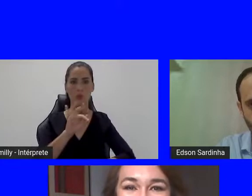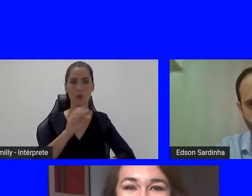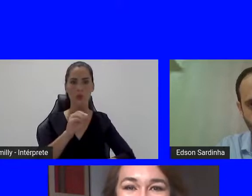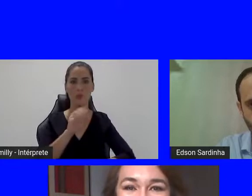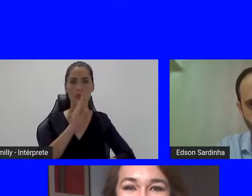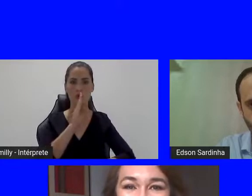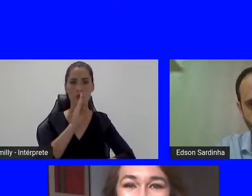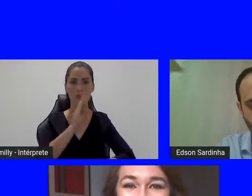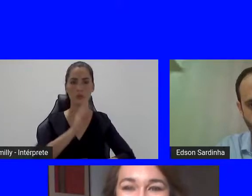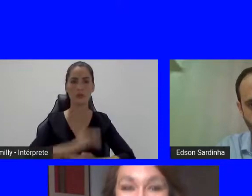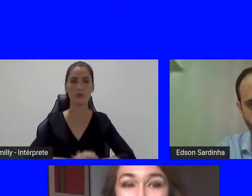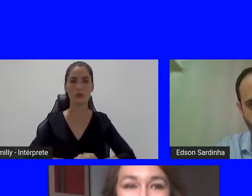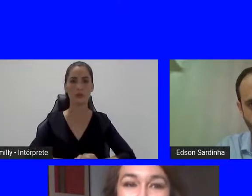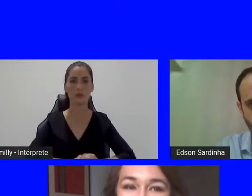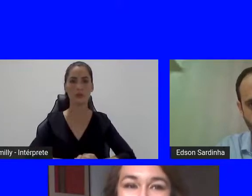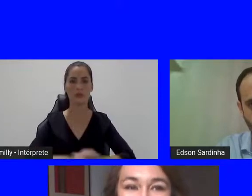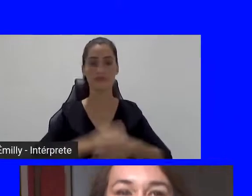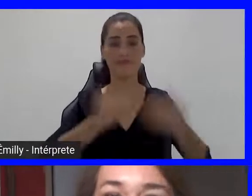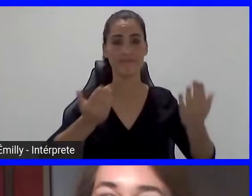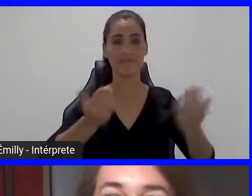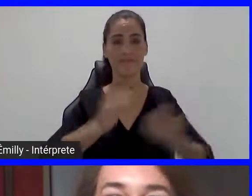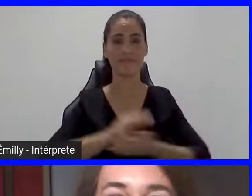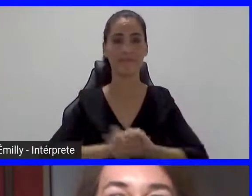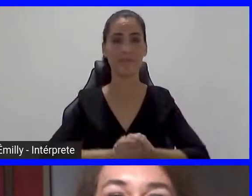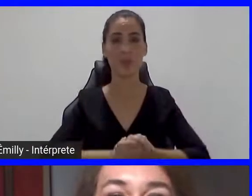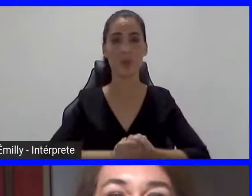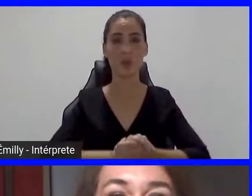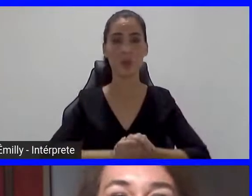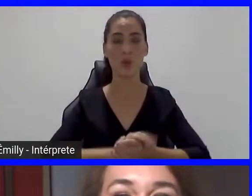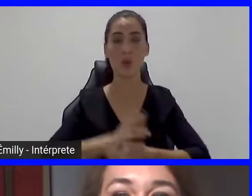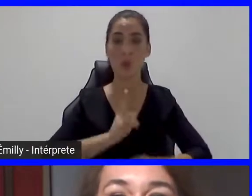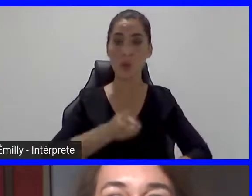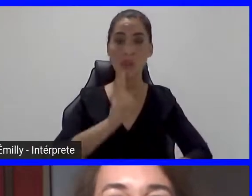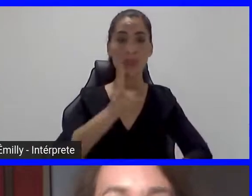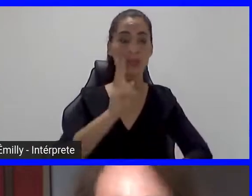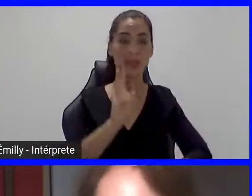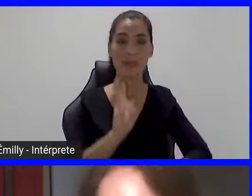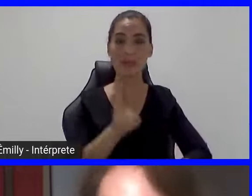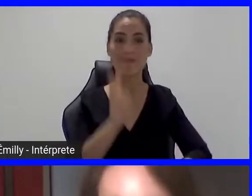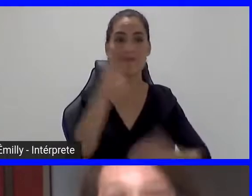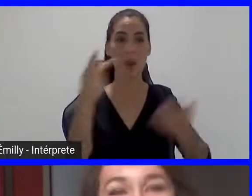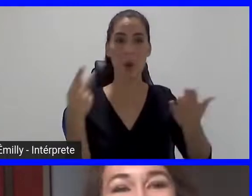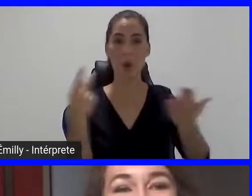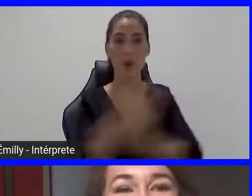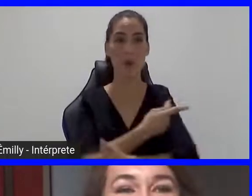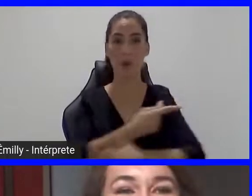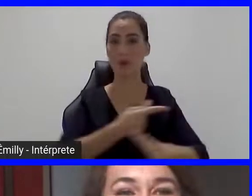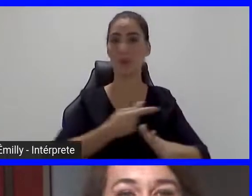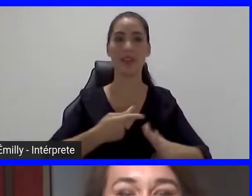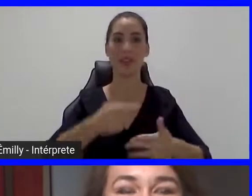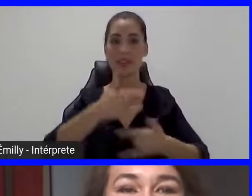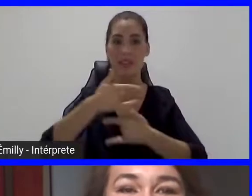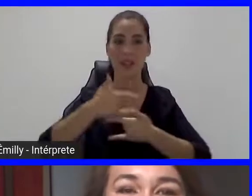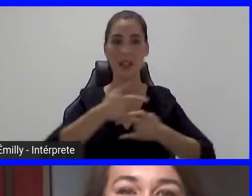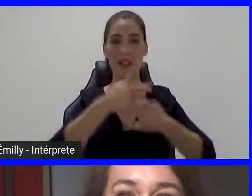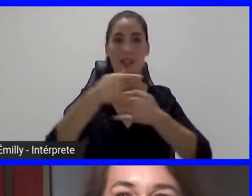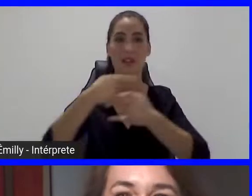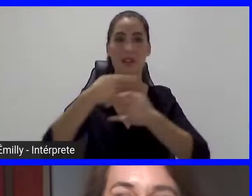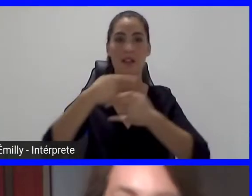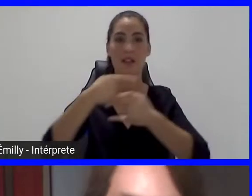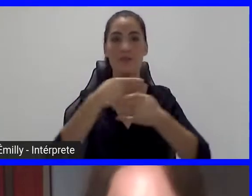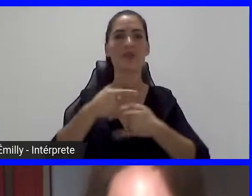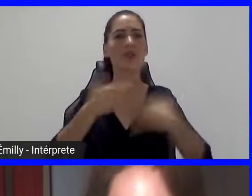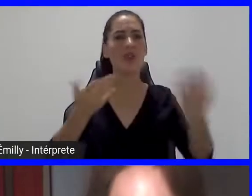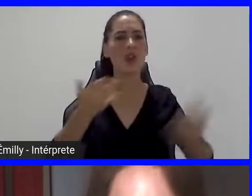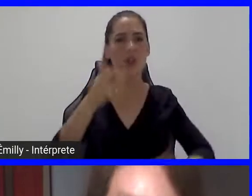Uma constante nessas coisas. Uma constante nessas lives, normal, acontece. Senadora, a senhora é a única candidata